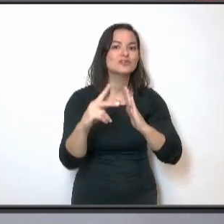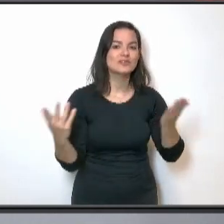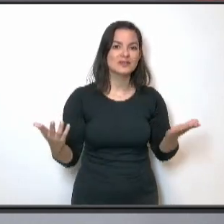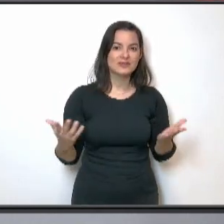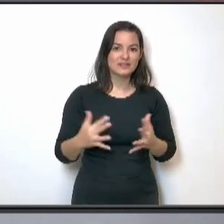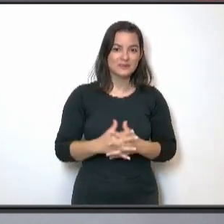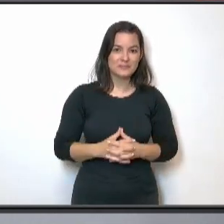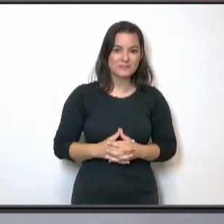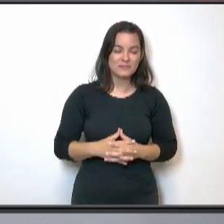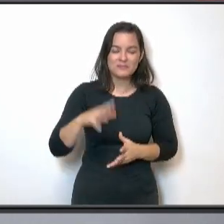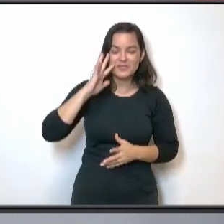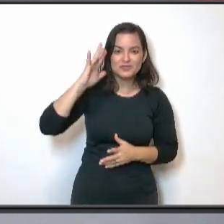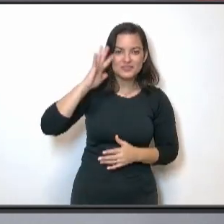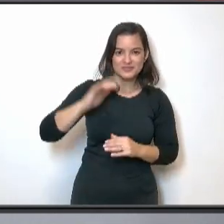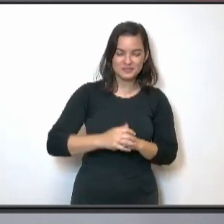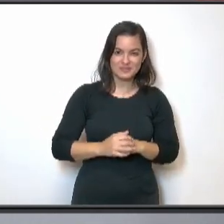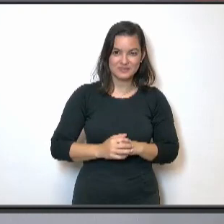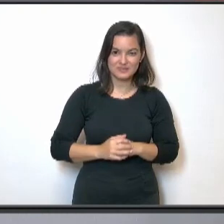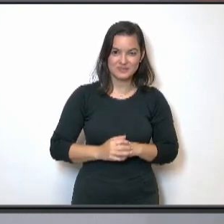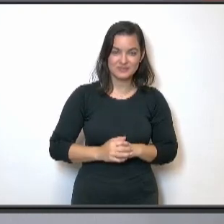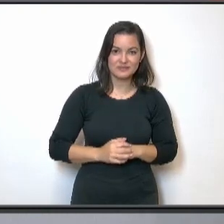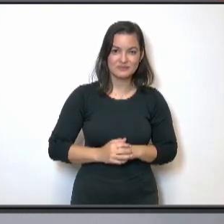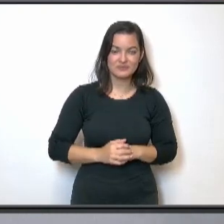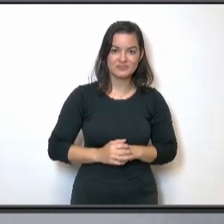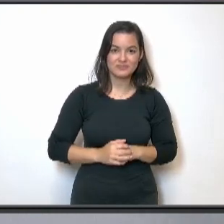Glória a Deus. Imagine.